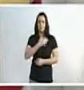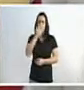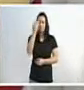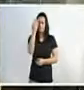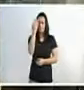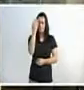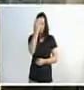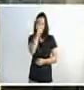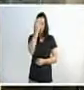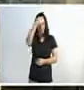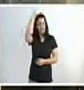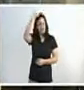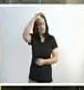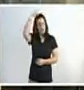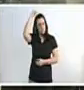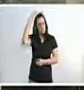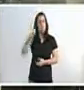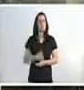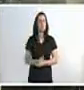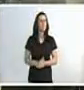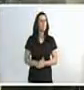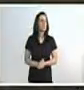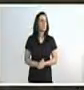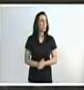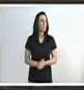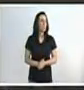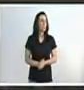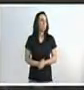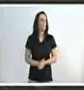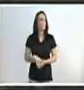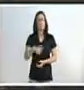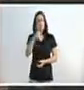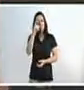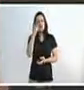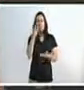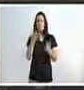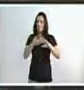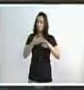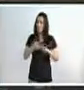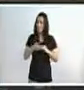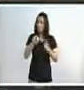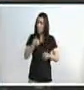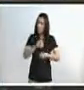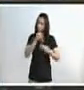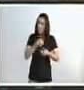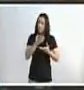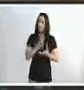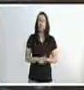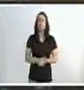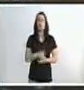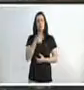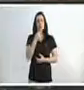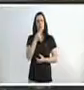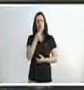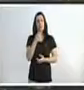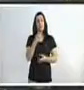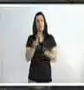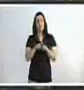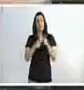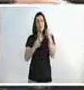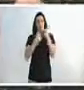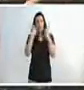em a parte, vereador Adriano Pereira. Vereador Jefferson, quero cumprimentá-lo pelo pronunciamento e ainda dizer que tem outra preocupação com